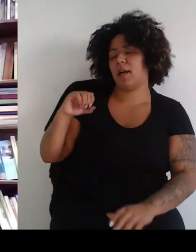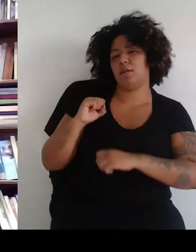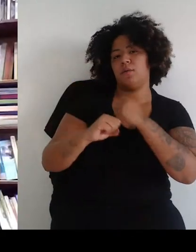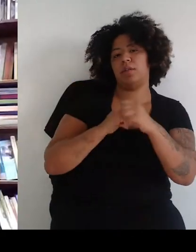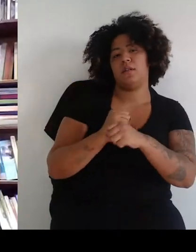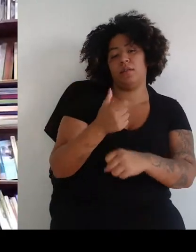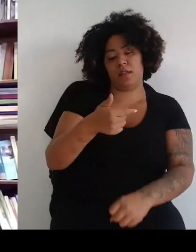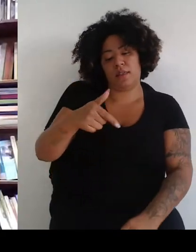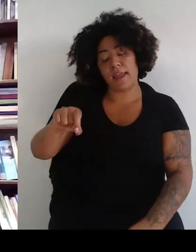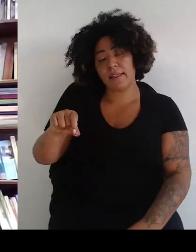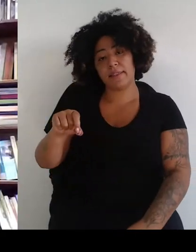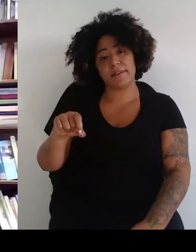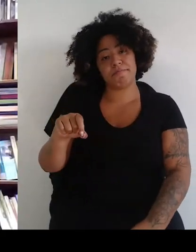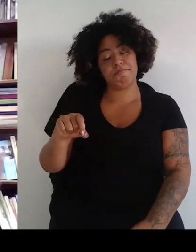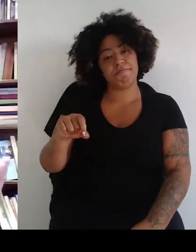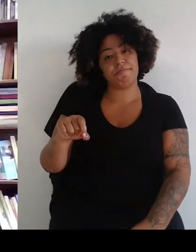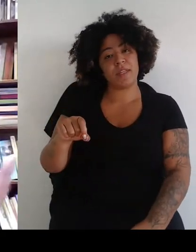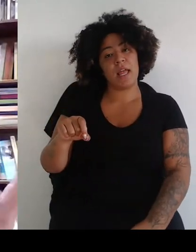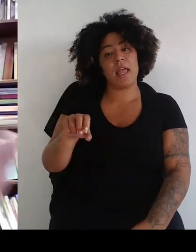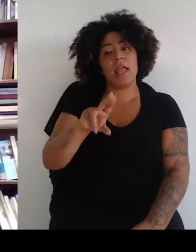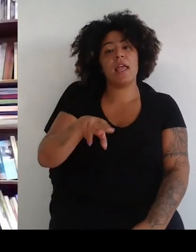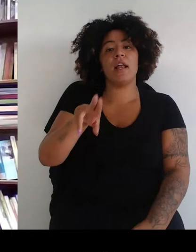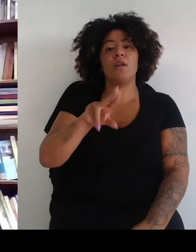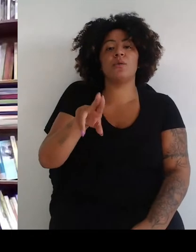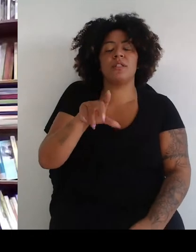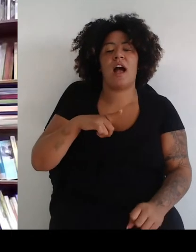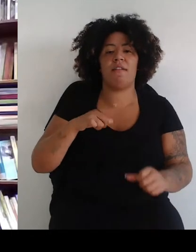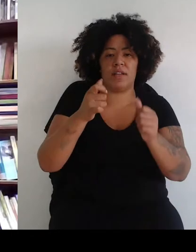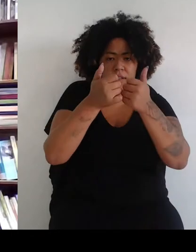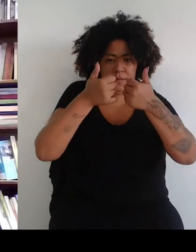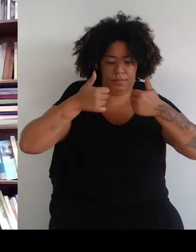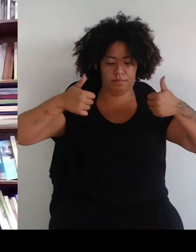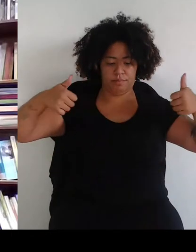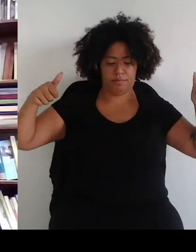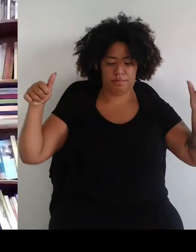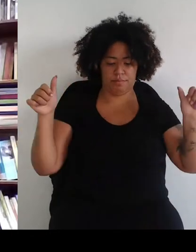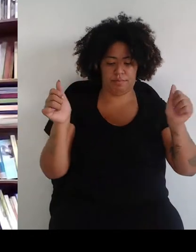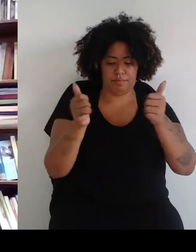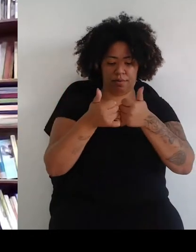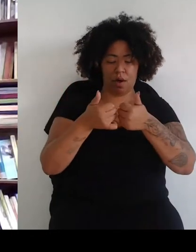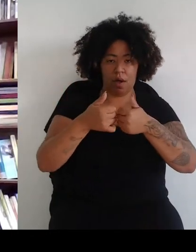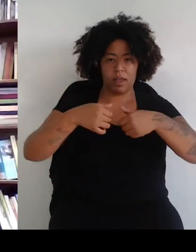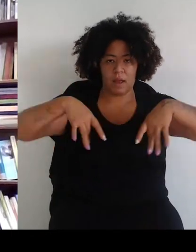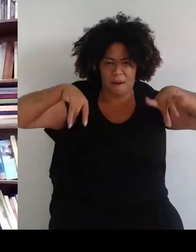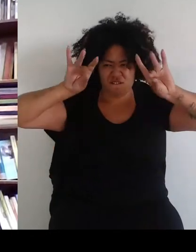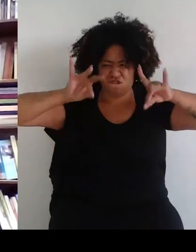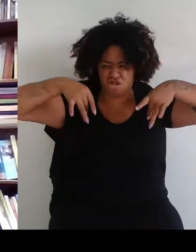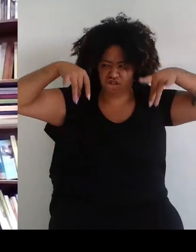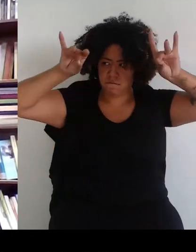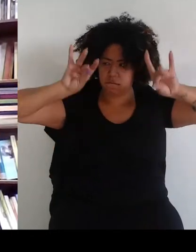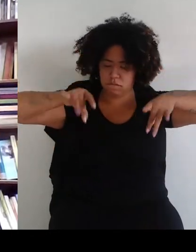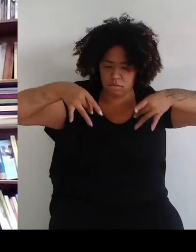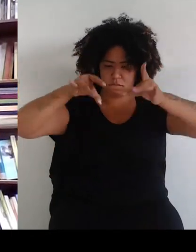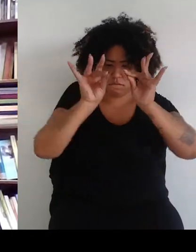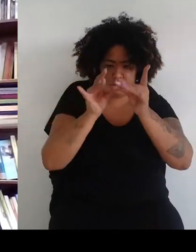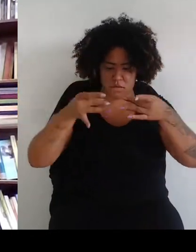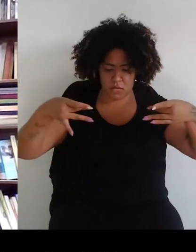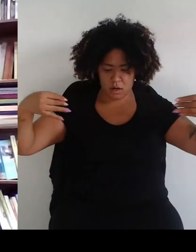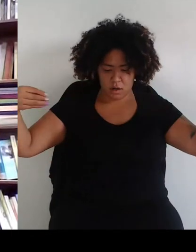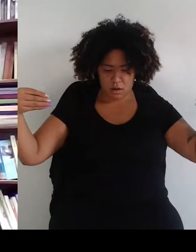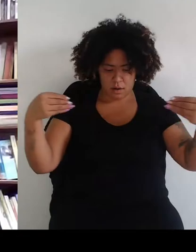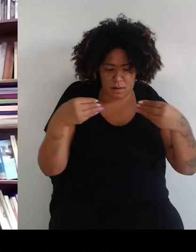usa esses panos de fundo semi circulares como se parece um estúdio de televisão